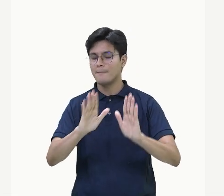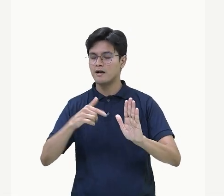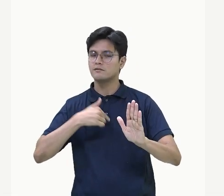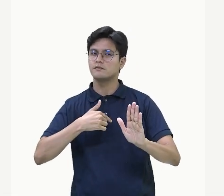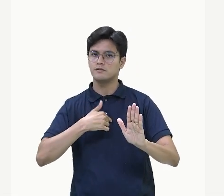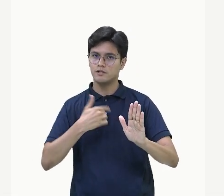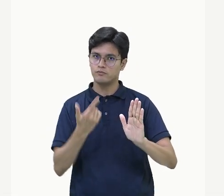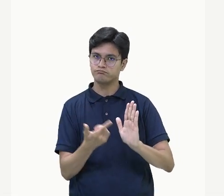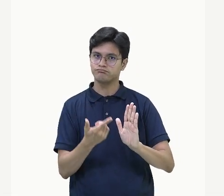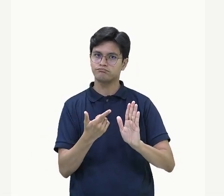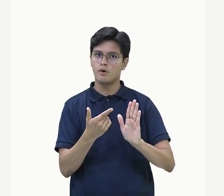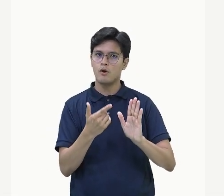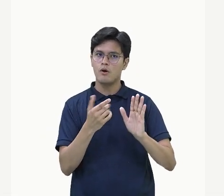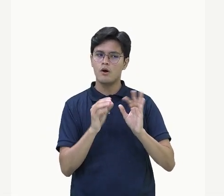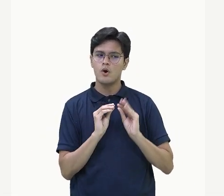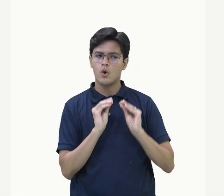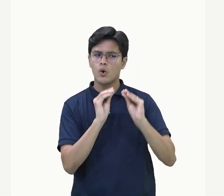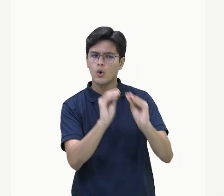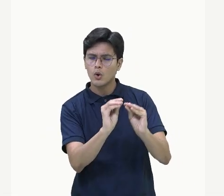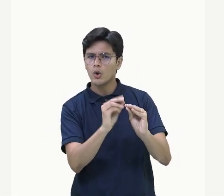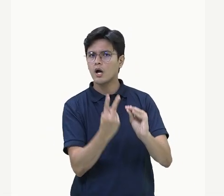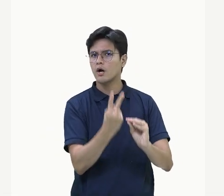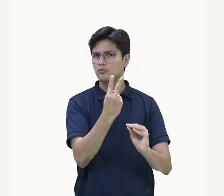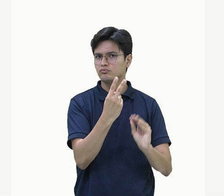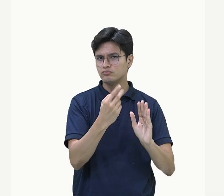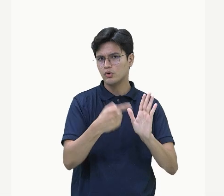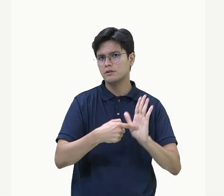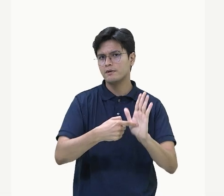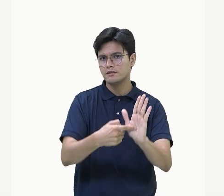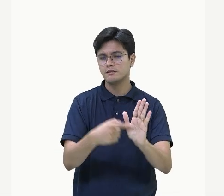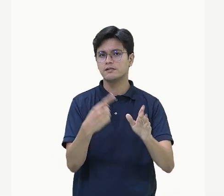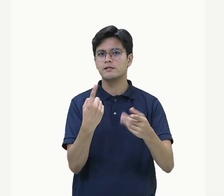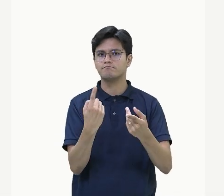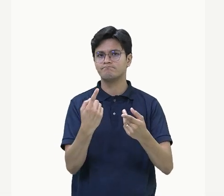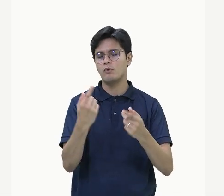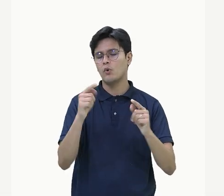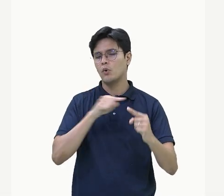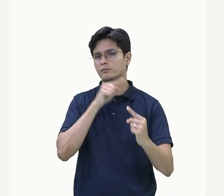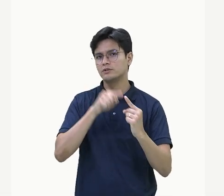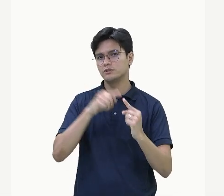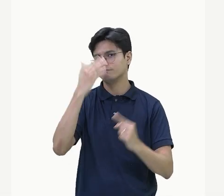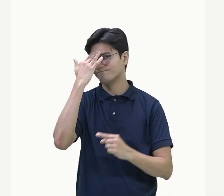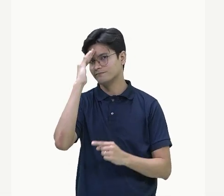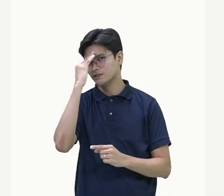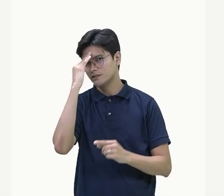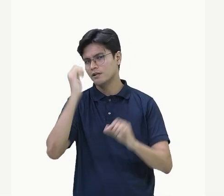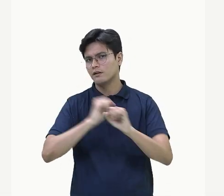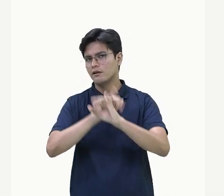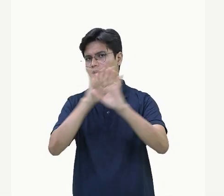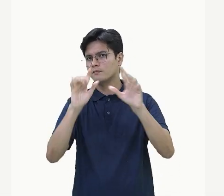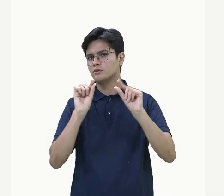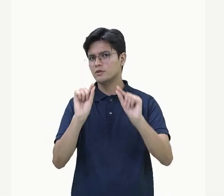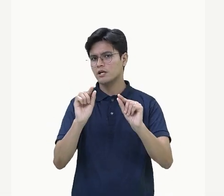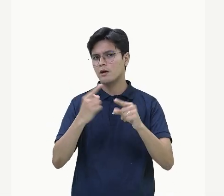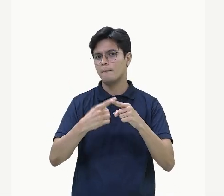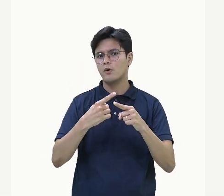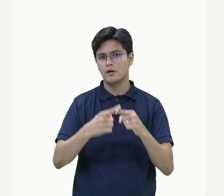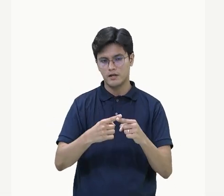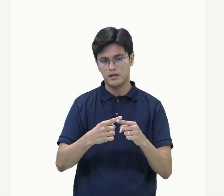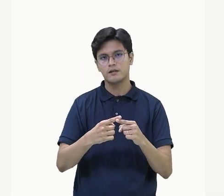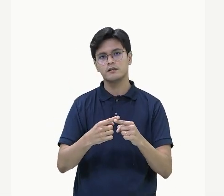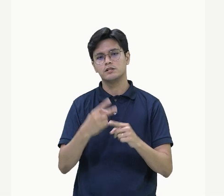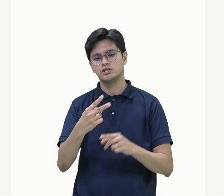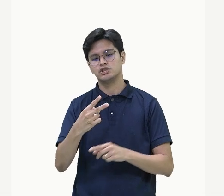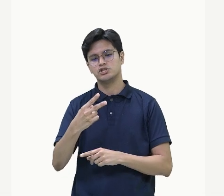justamente para a gente entender melhor por que que a raiz quadrada é a inversa da função x elevado ao